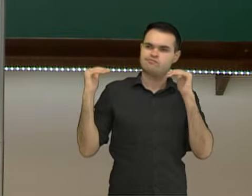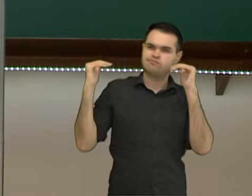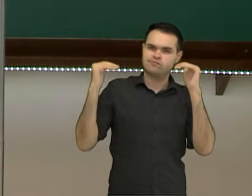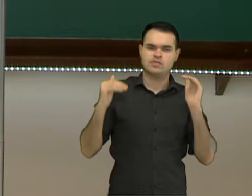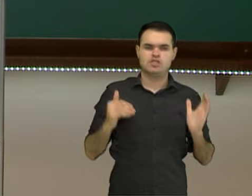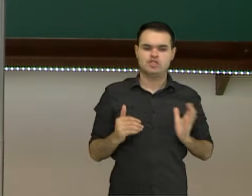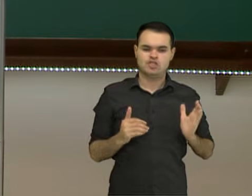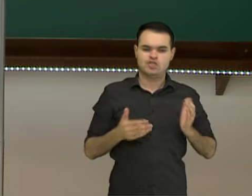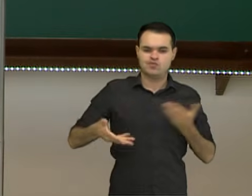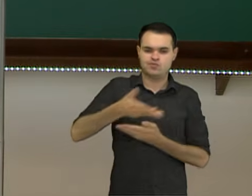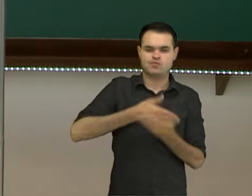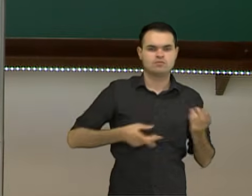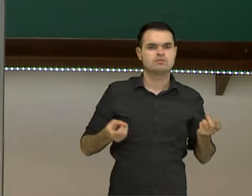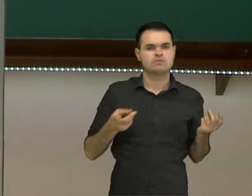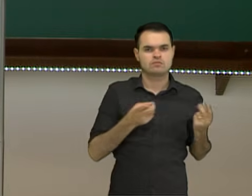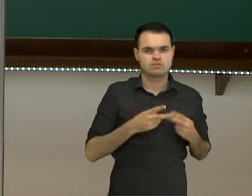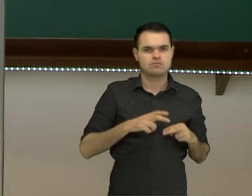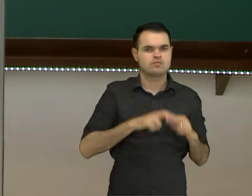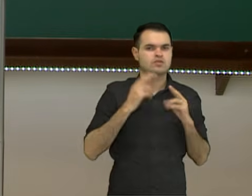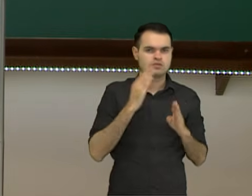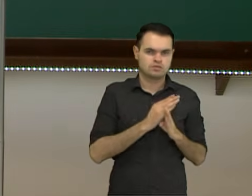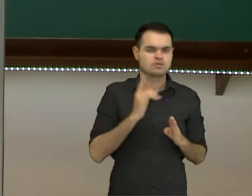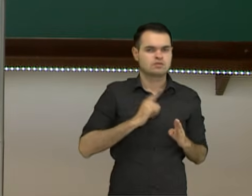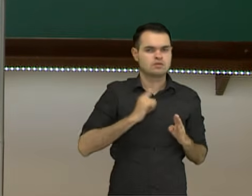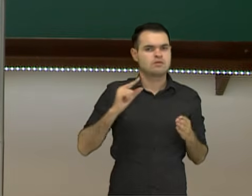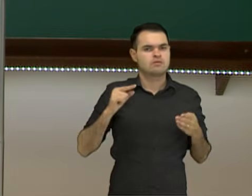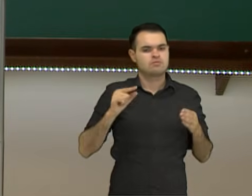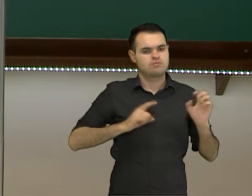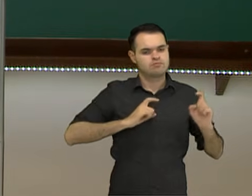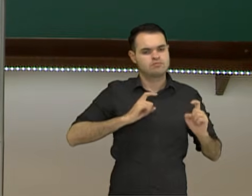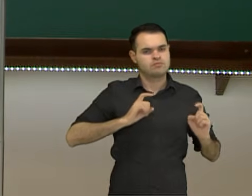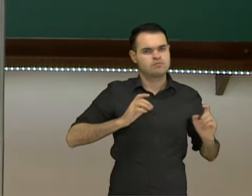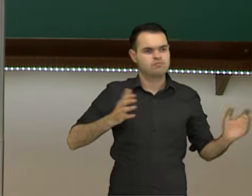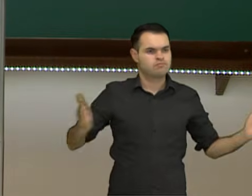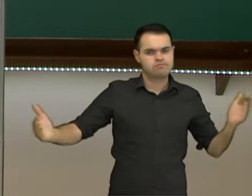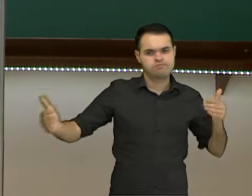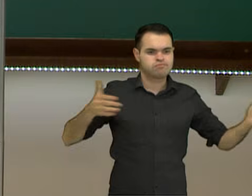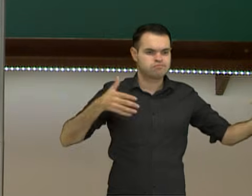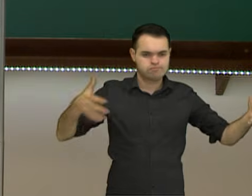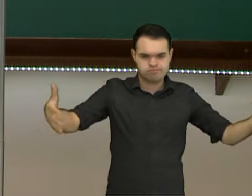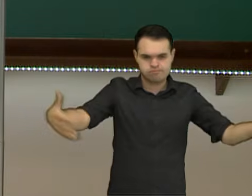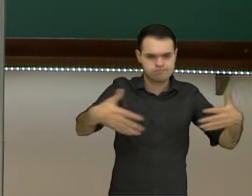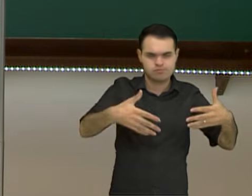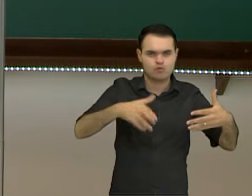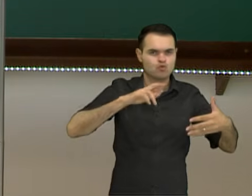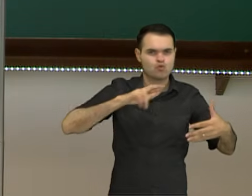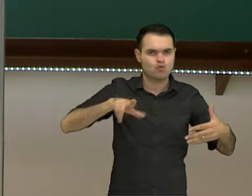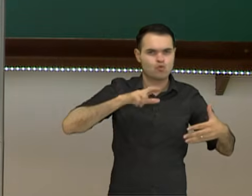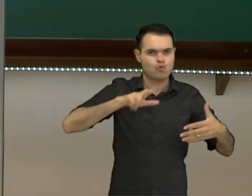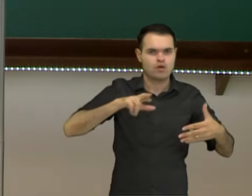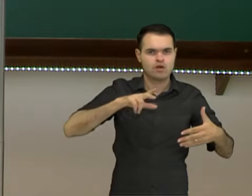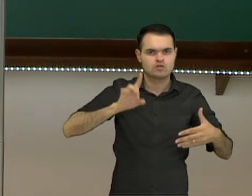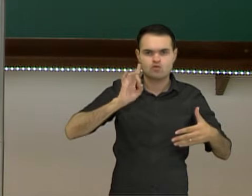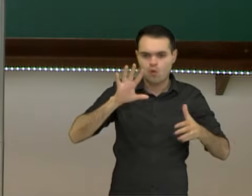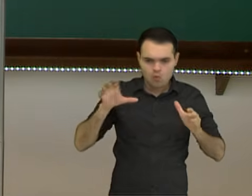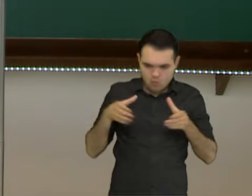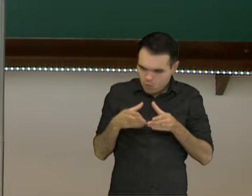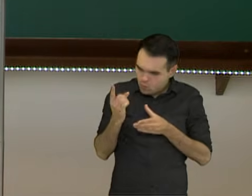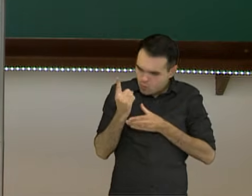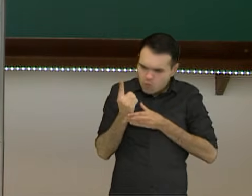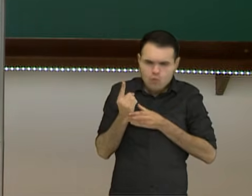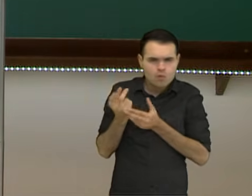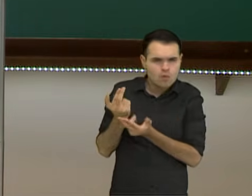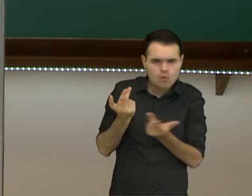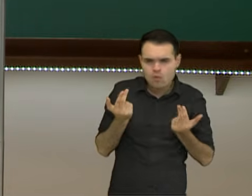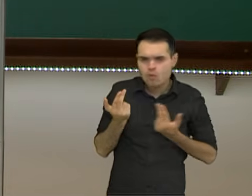rotas comerciais. Então as cruzadas, elas reuniam essas pessoas, Não era somente ali um grupo que fazia parte